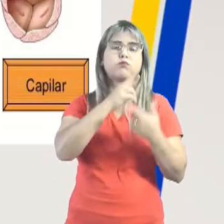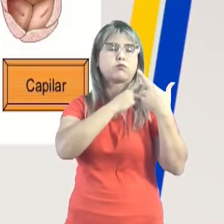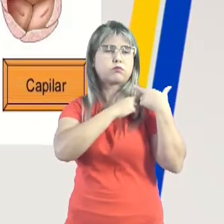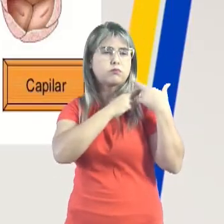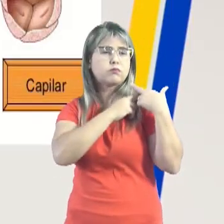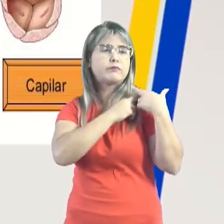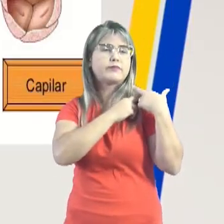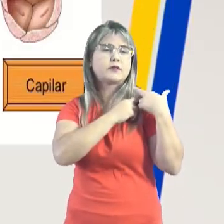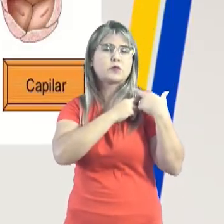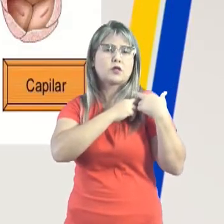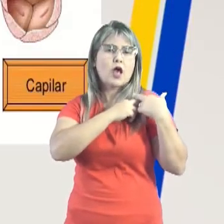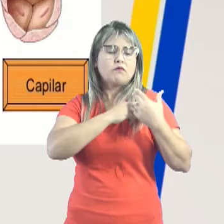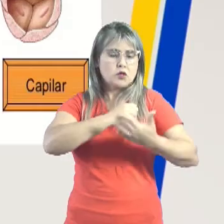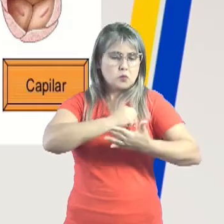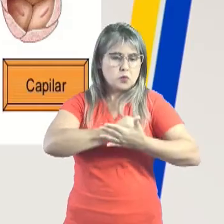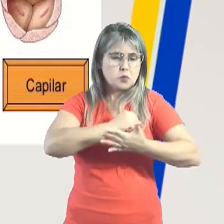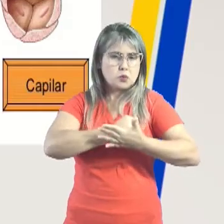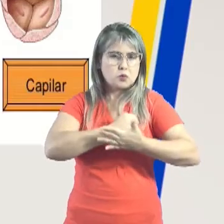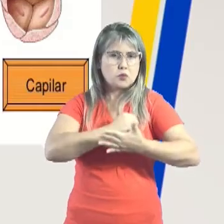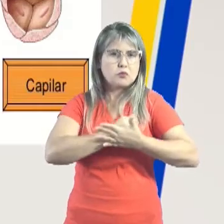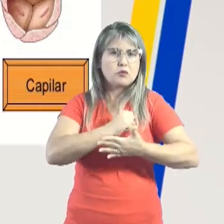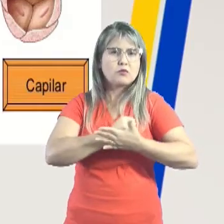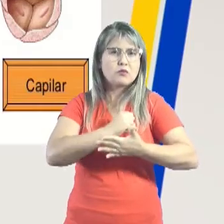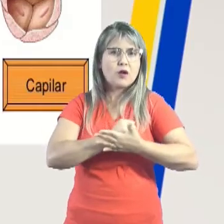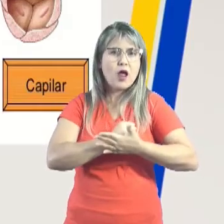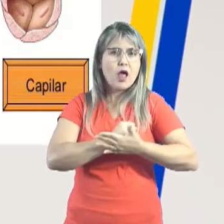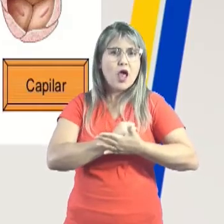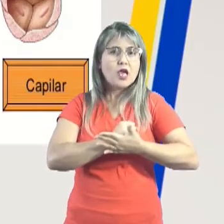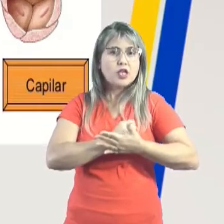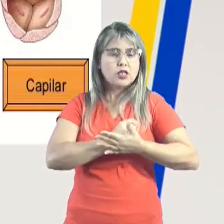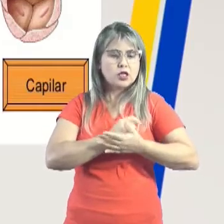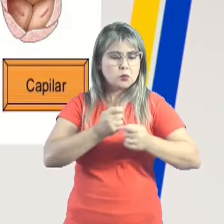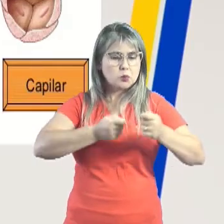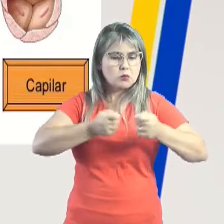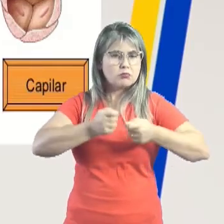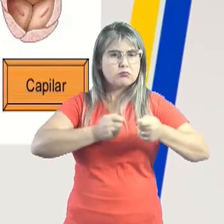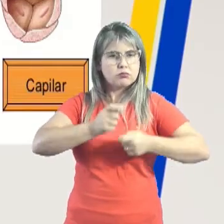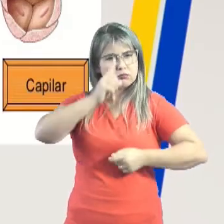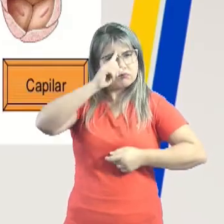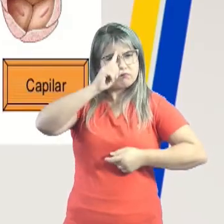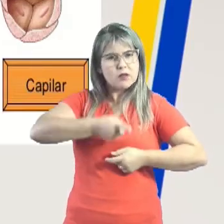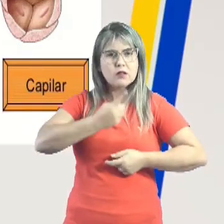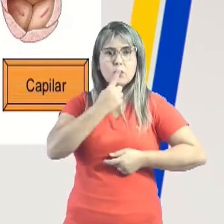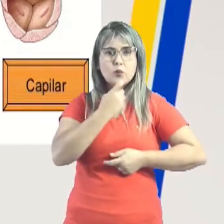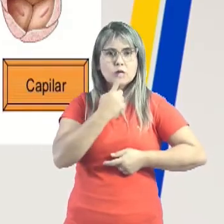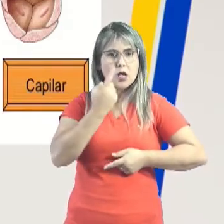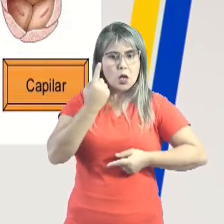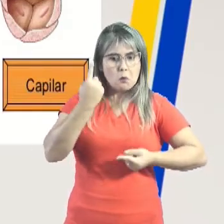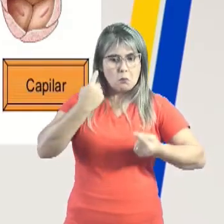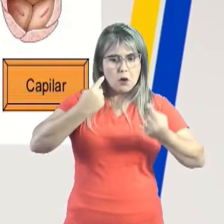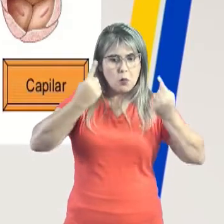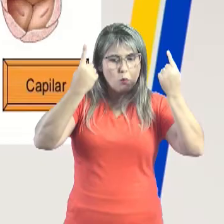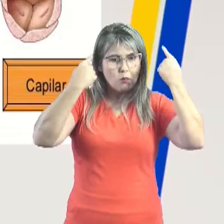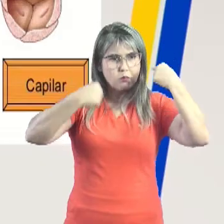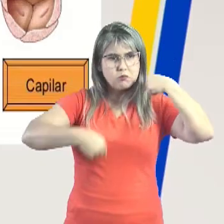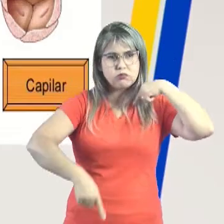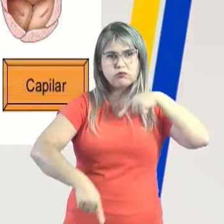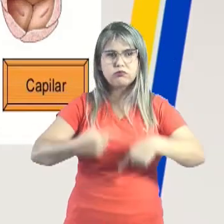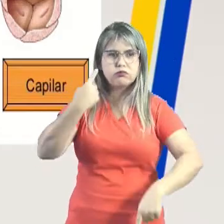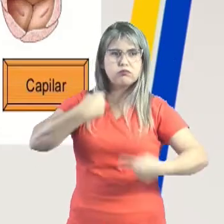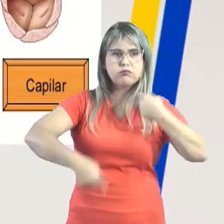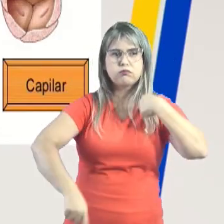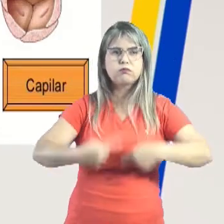Viu? E esse sangue é bombeado dentro dos chamados vasos sanguíneos. E quando a gente fala em vasos sanguíneos, nós temos